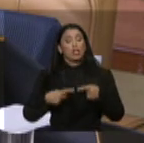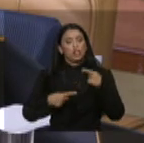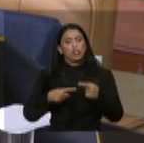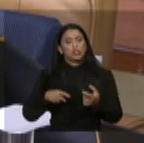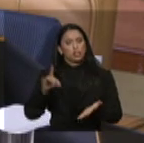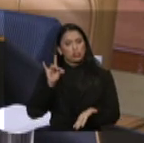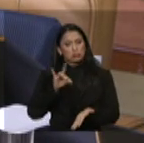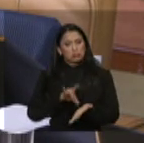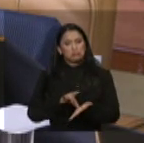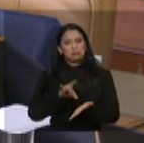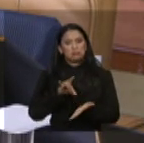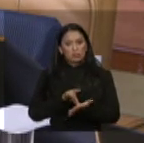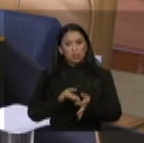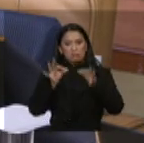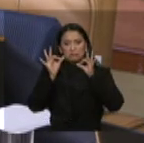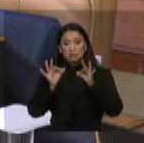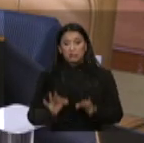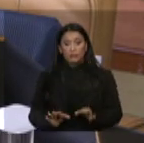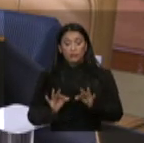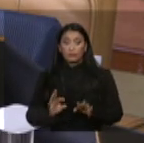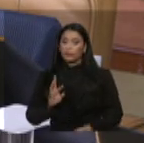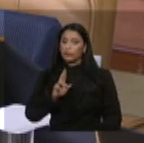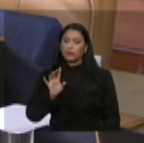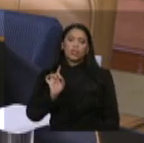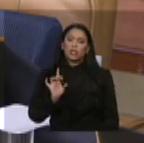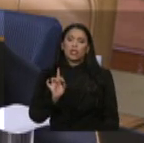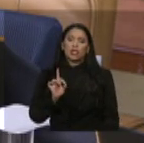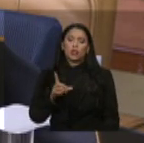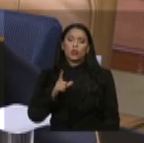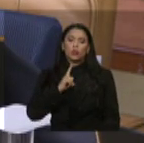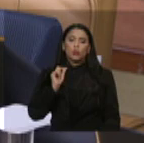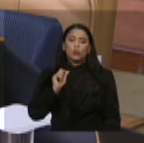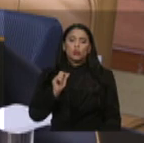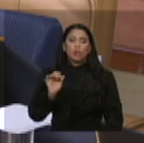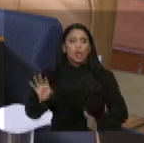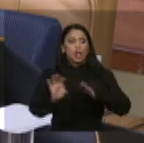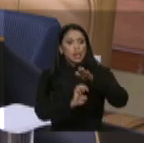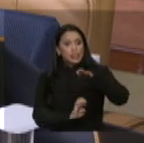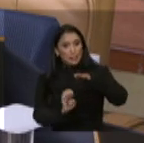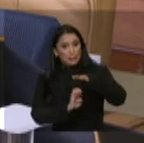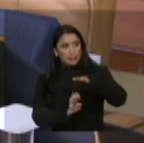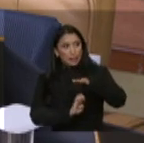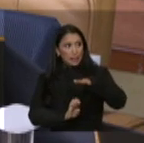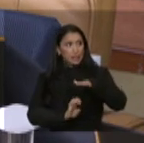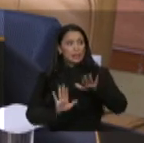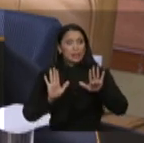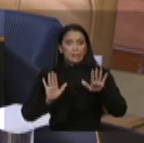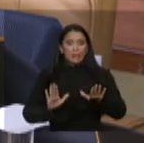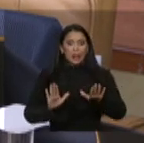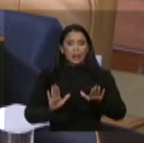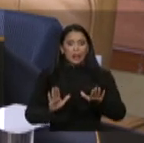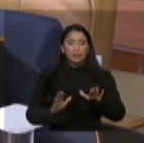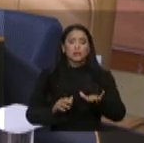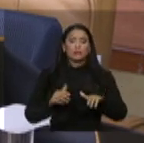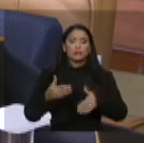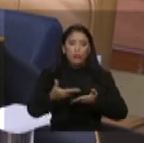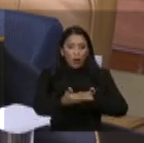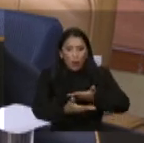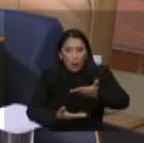integridade e portanto não apenas no ambiente Insular das empresas mas num ambiente cooperativo